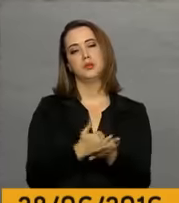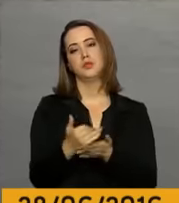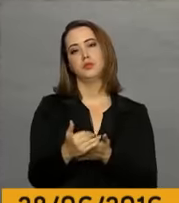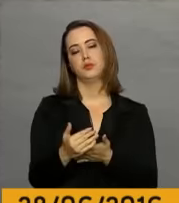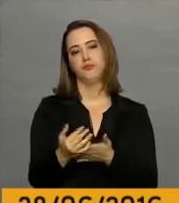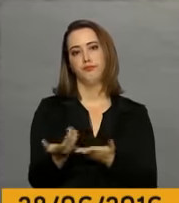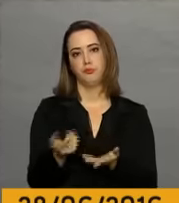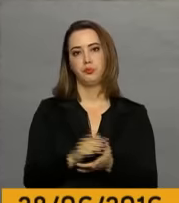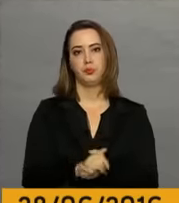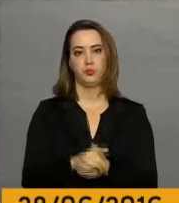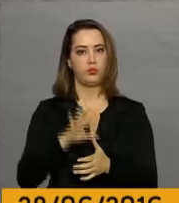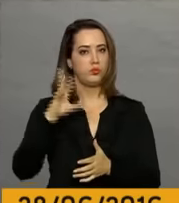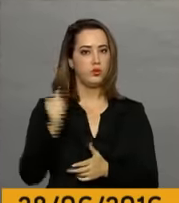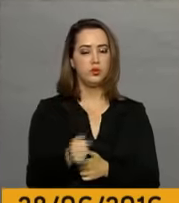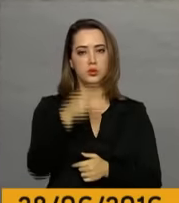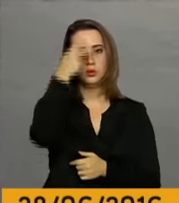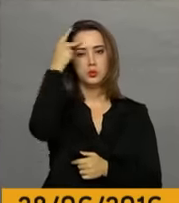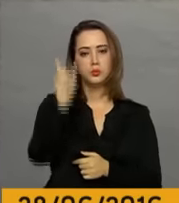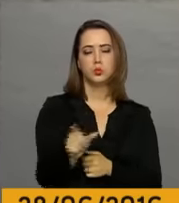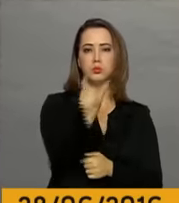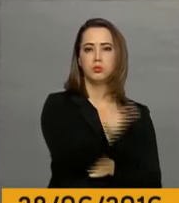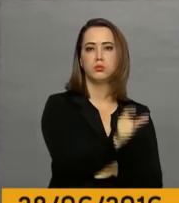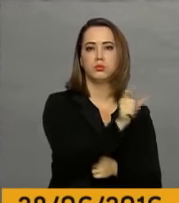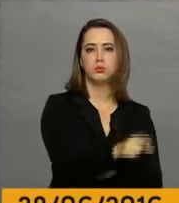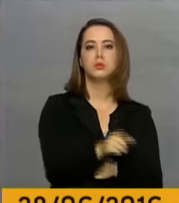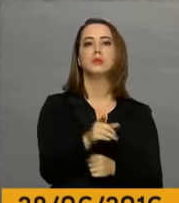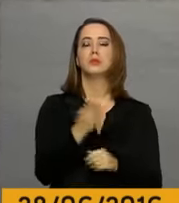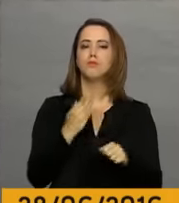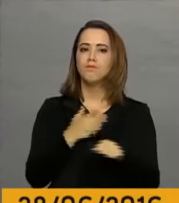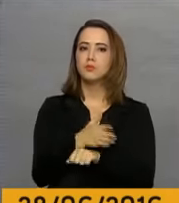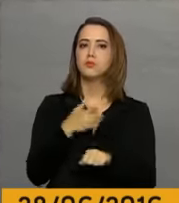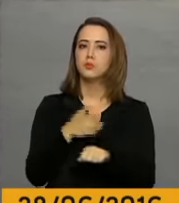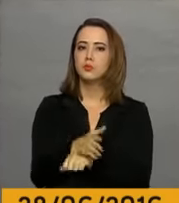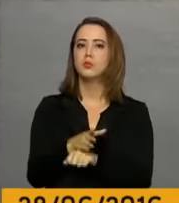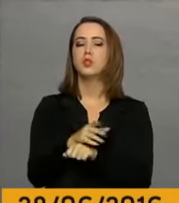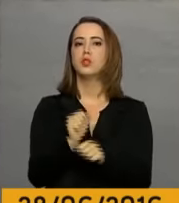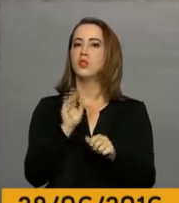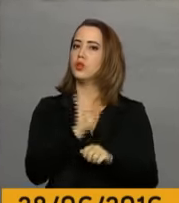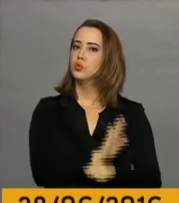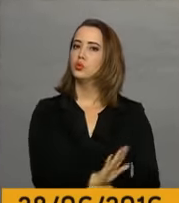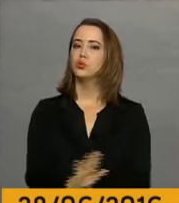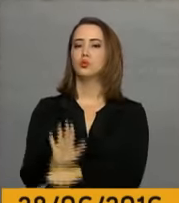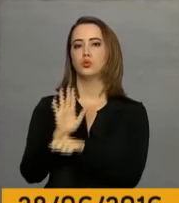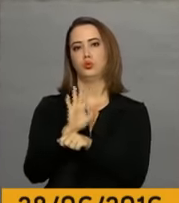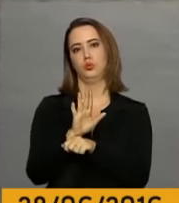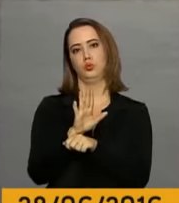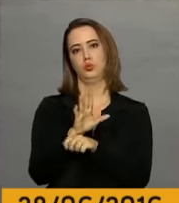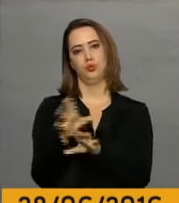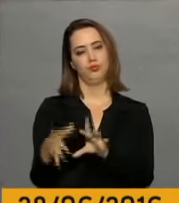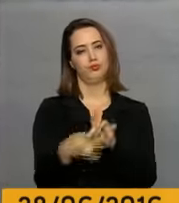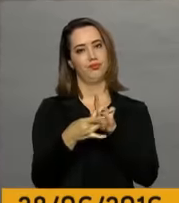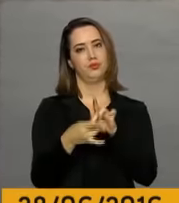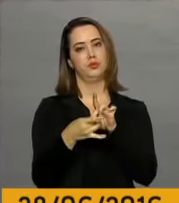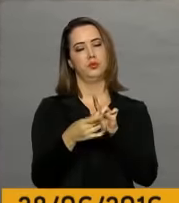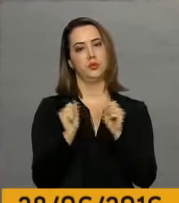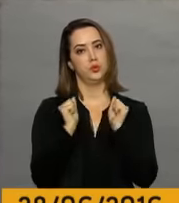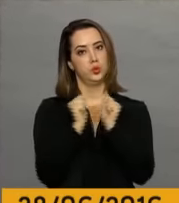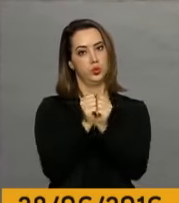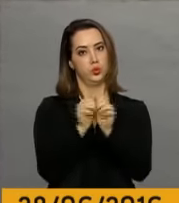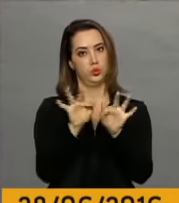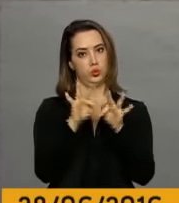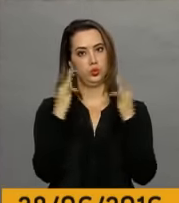neste empreendimento todos eles participaram fraternalmente ao lado da Fraternidade